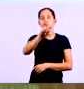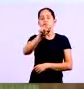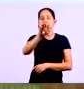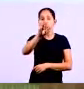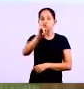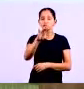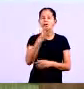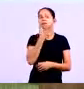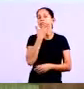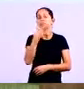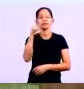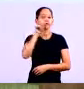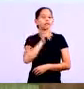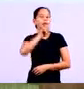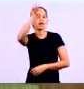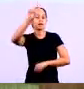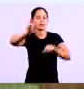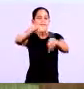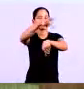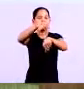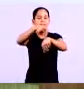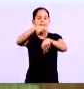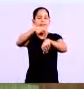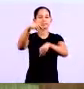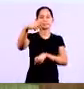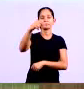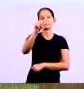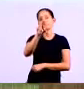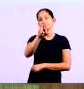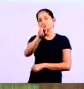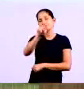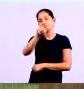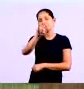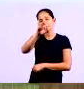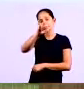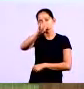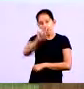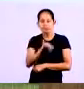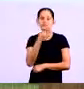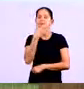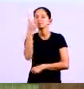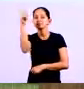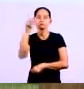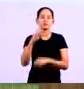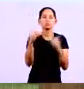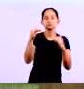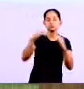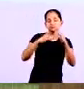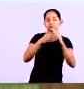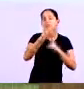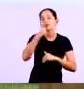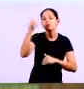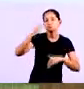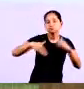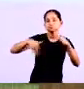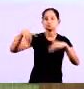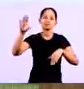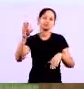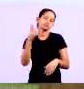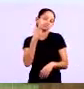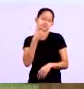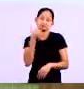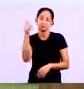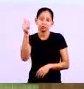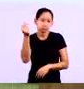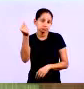lá no Paraguai, que se paga pouco imposto. Mas e aí, eu consigo desenvolver a atividade que eu desenvolvo aqui em Rondônia, saindo lá do Paraguai? Se você montar